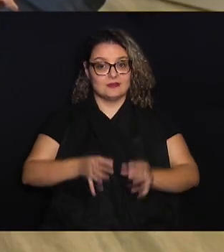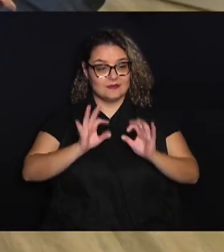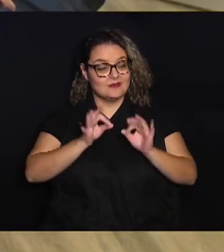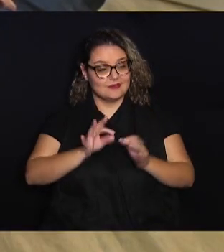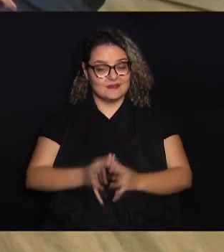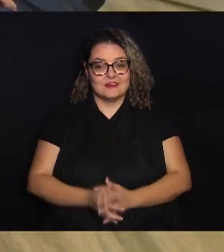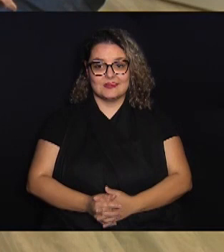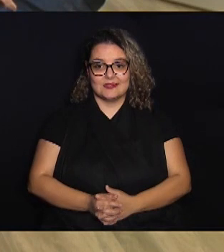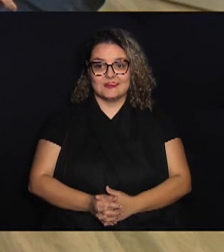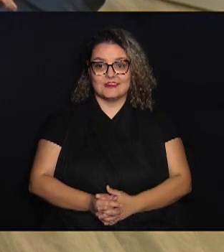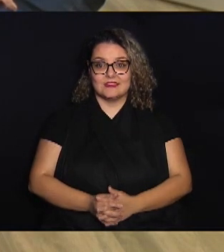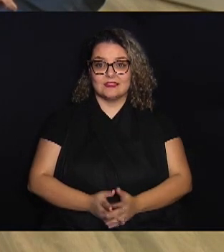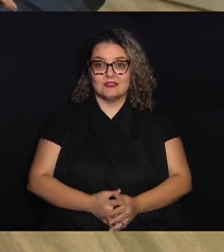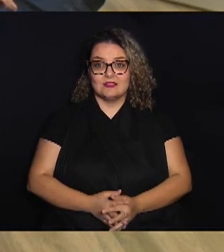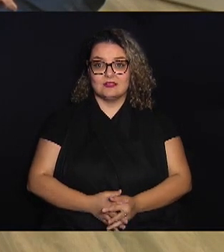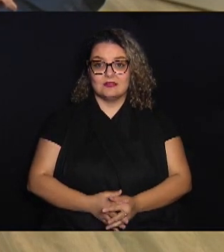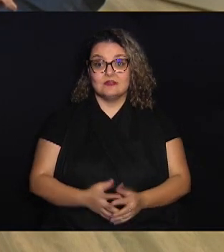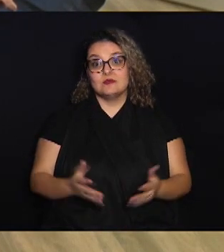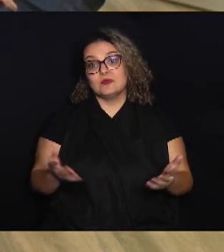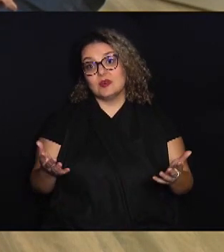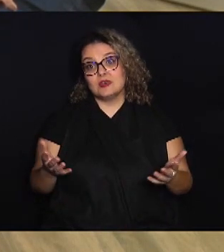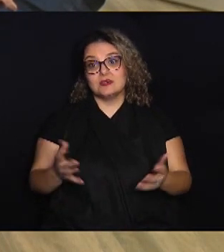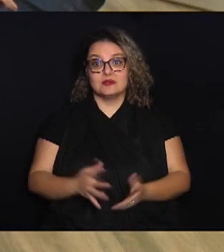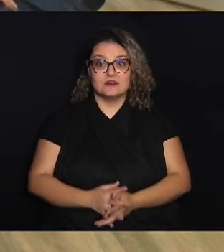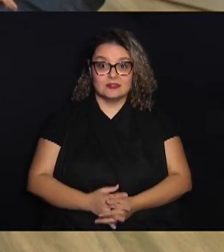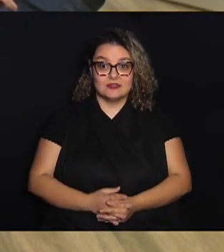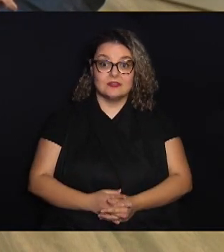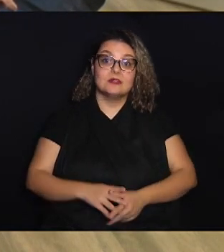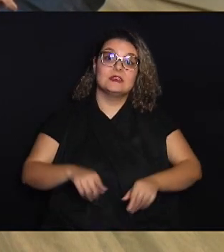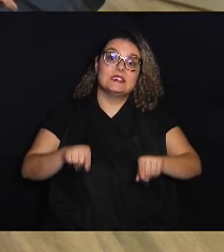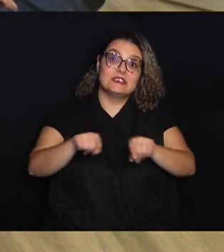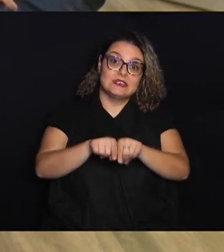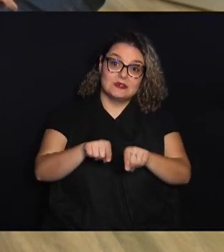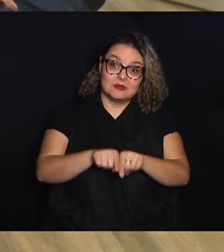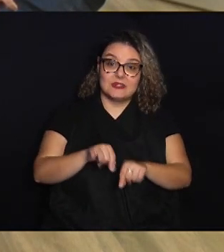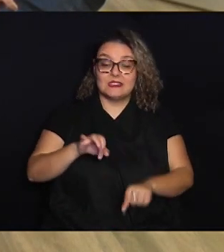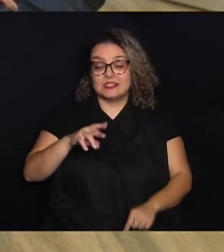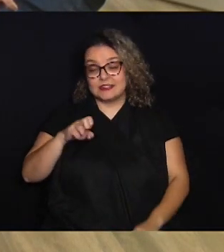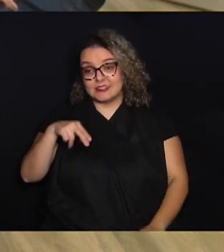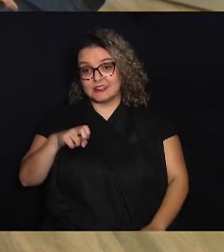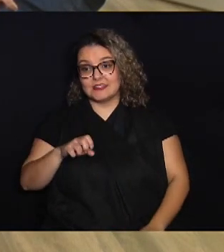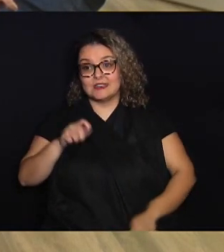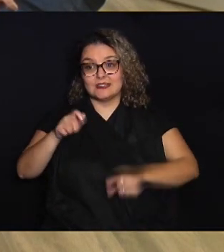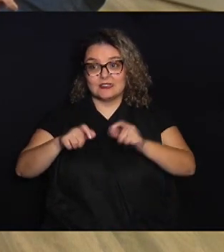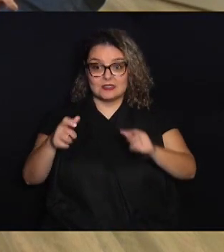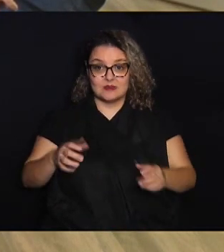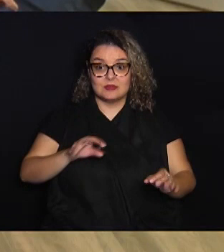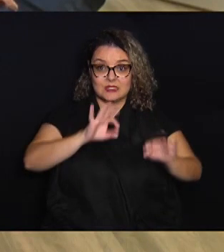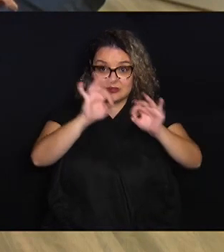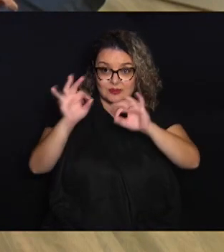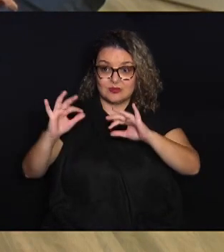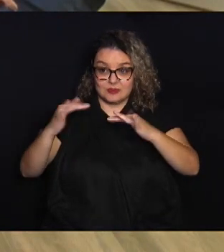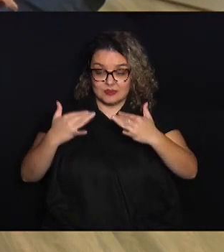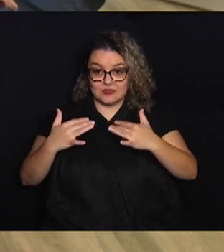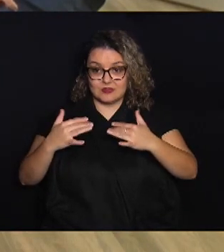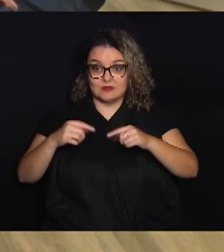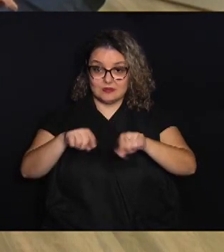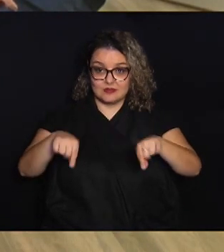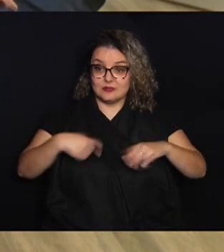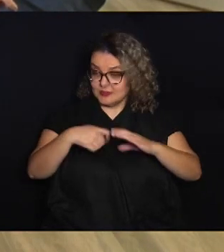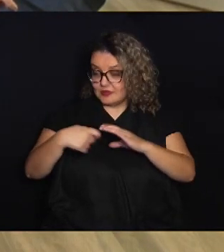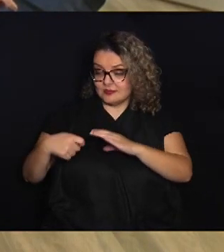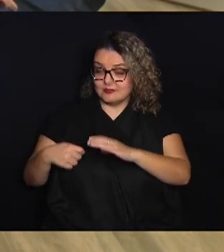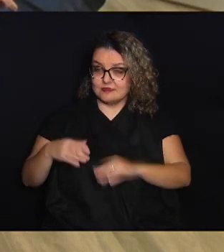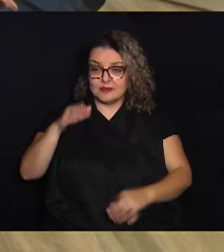certeza, com certeza. Bom, com certeza também, viu, Irene? As pessoas que estão assistindo ao Estúdio Câmara